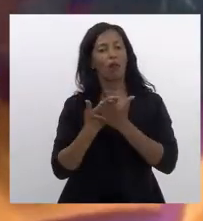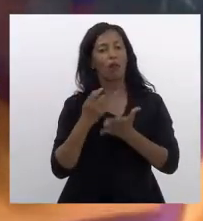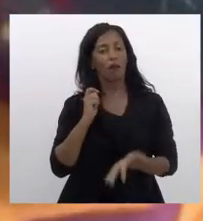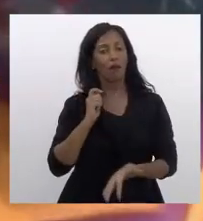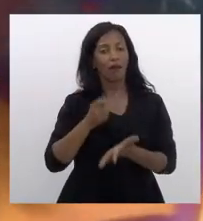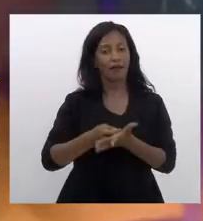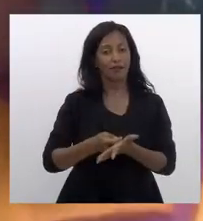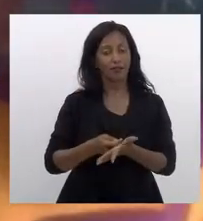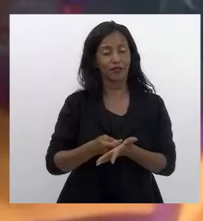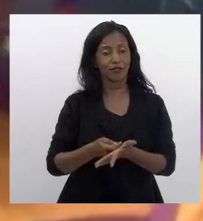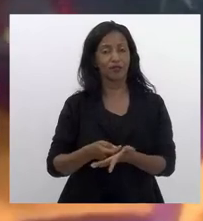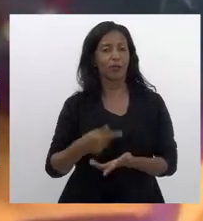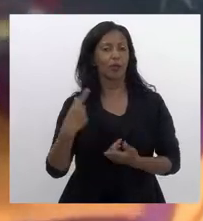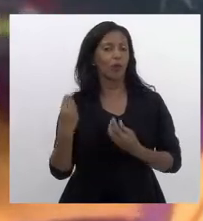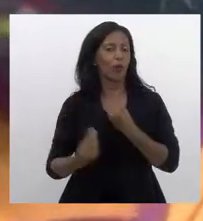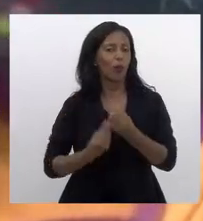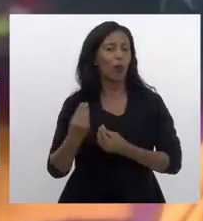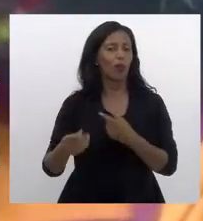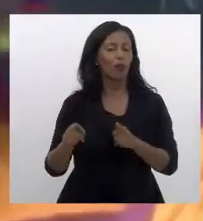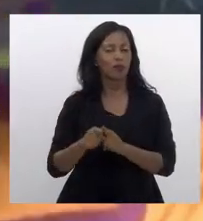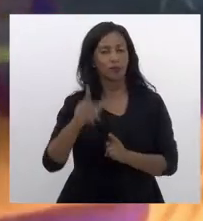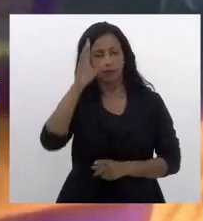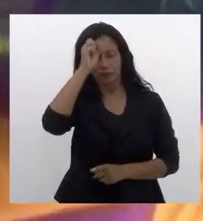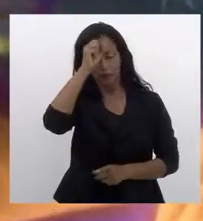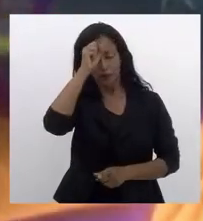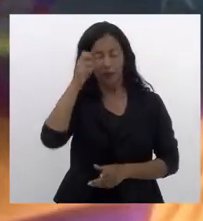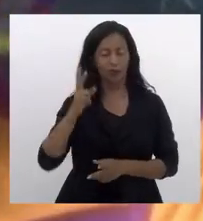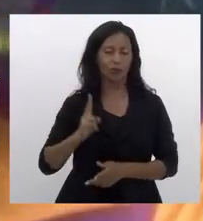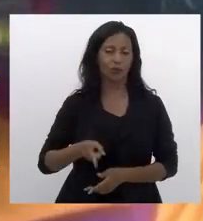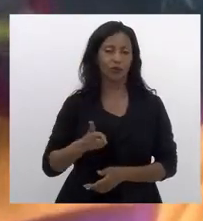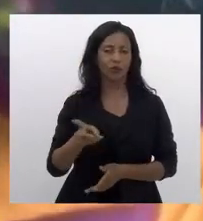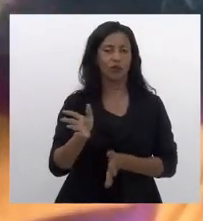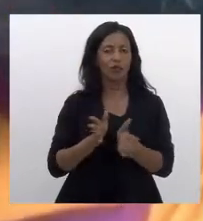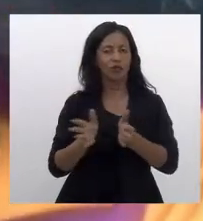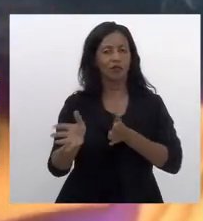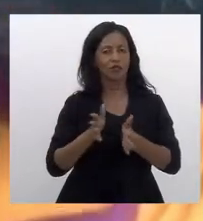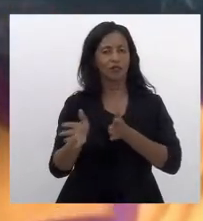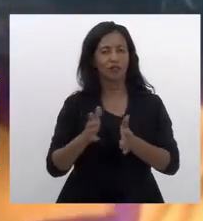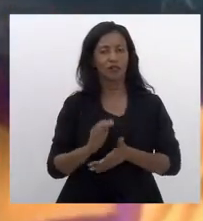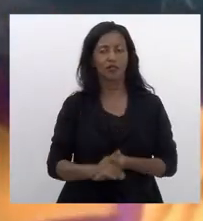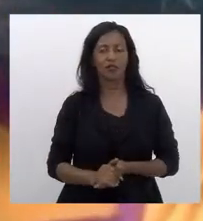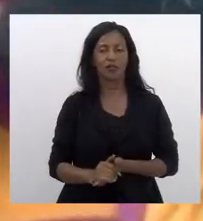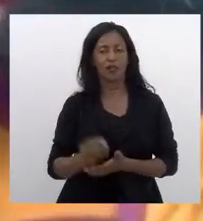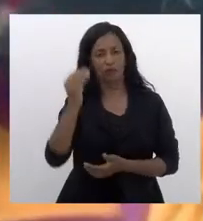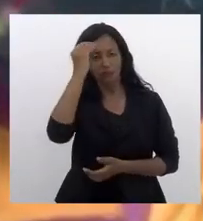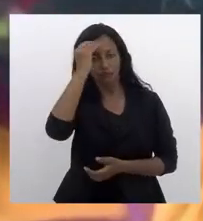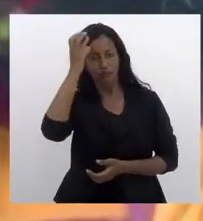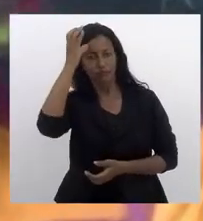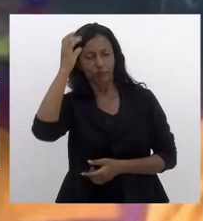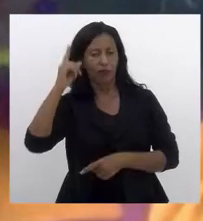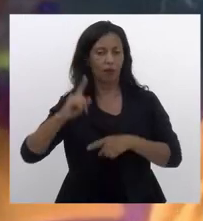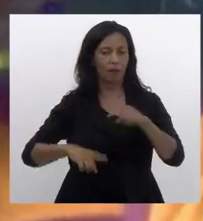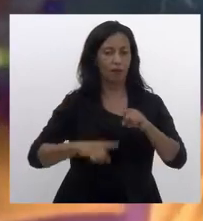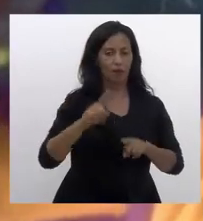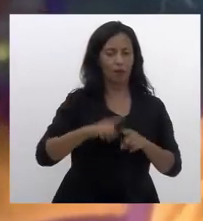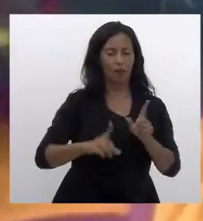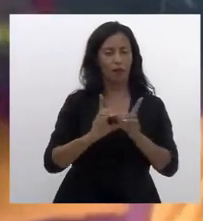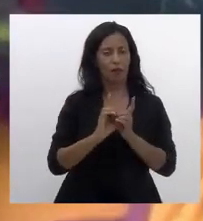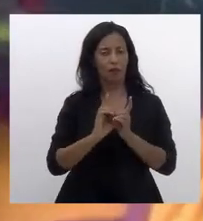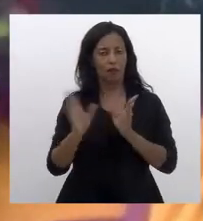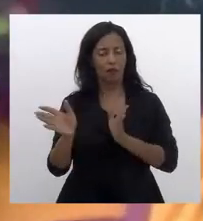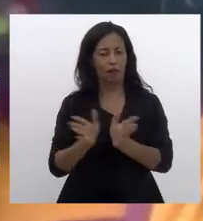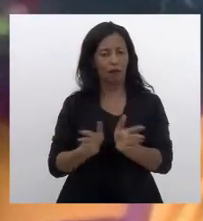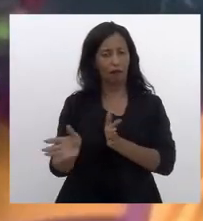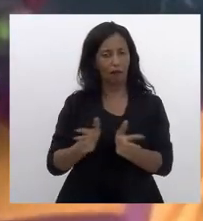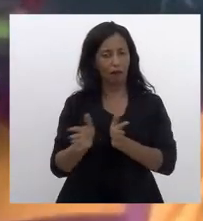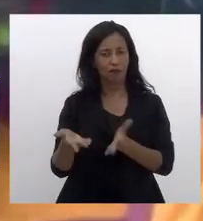bem como a aprendizagem continuada quando a gente fala de acesso, né, equipamentos de cultura, a democratização do